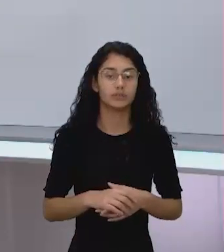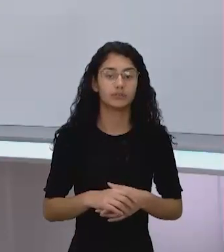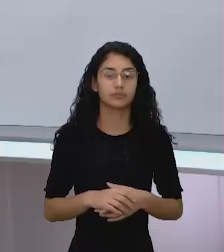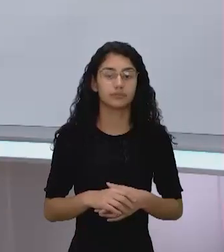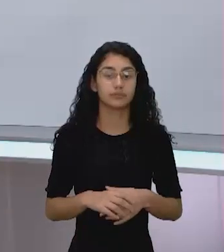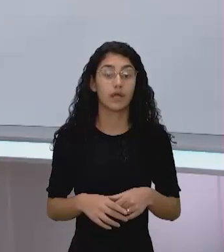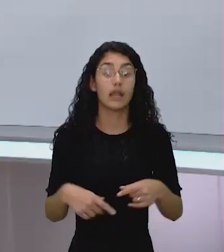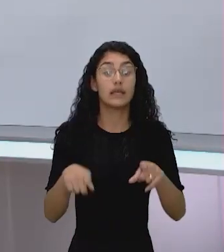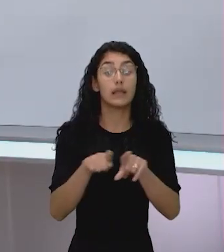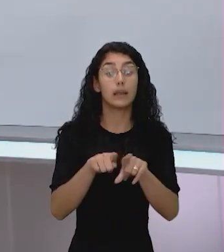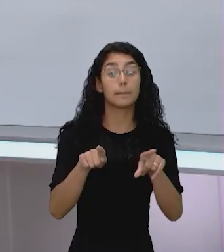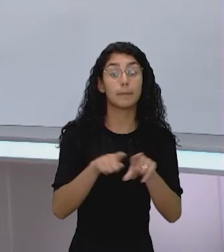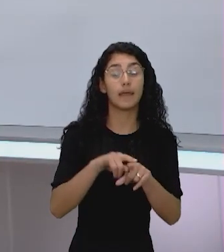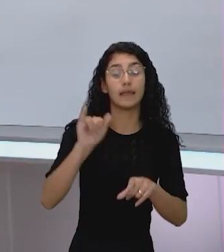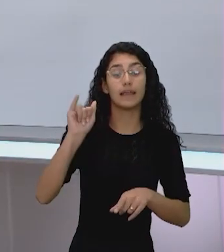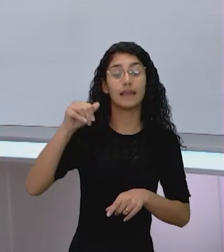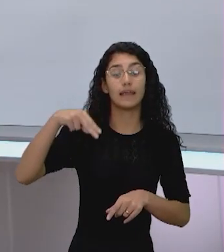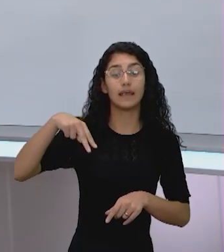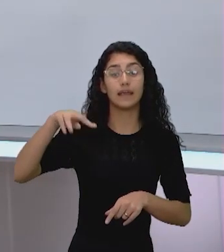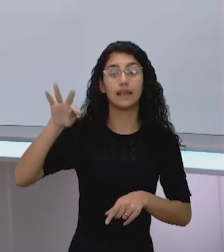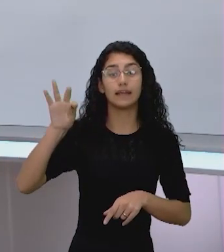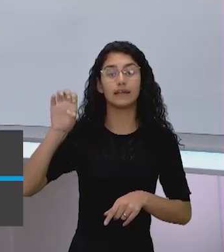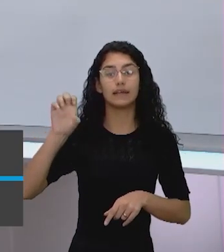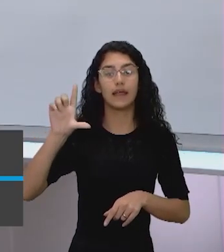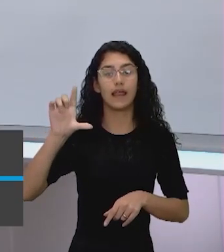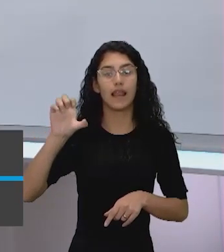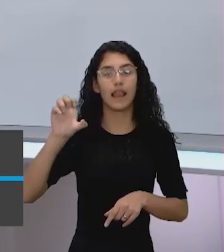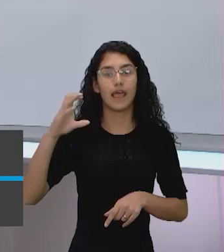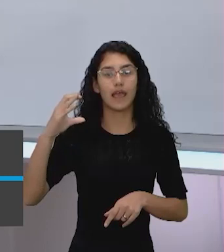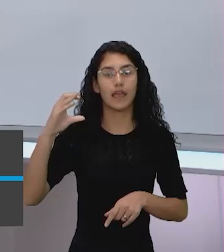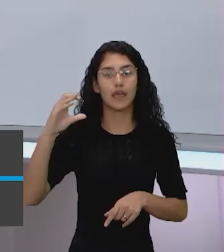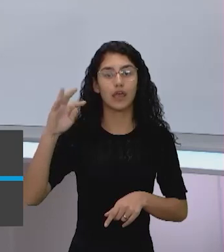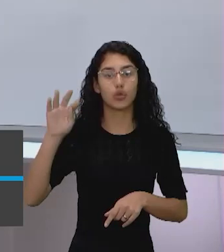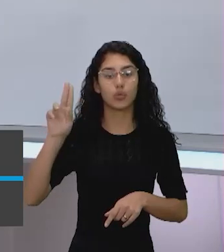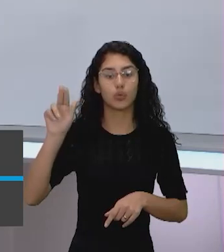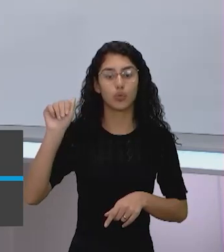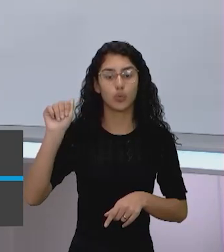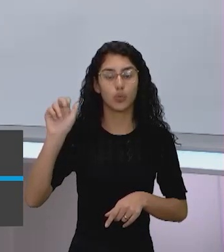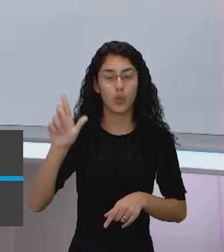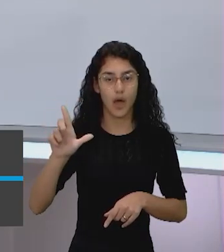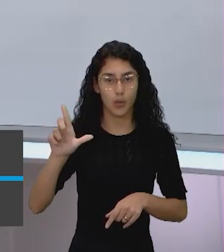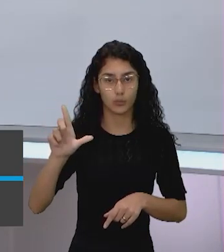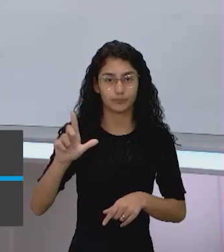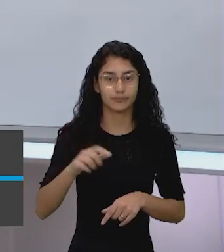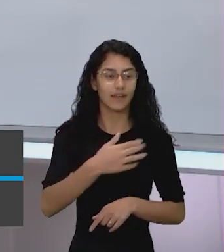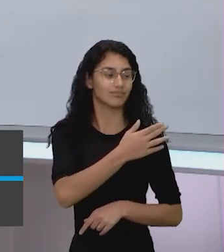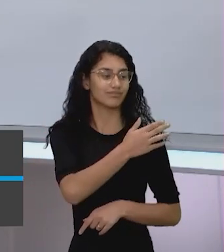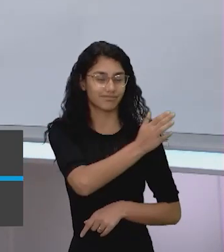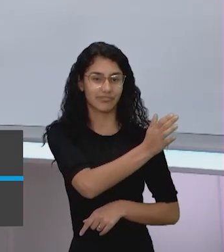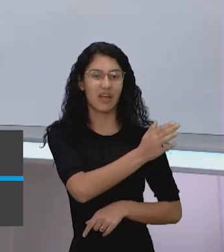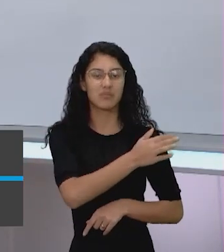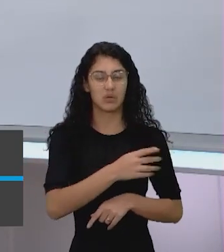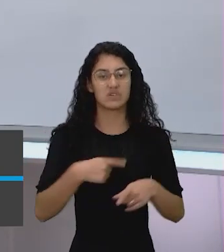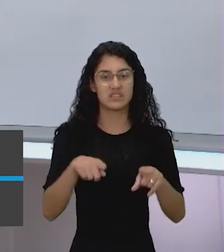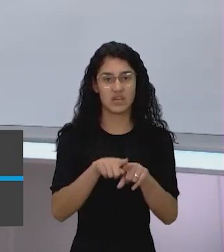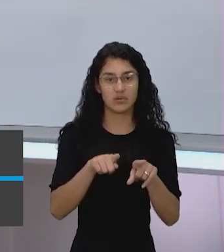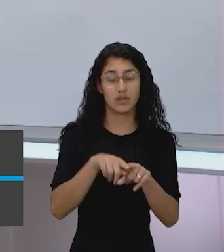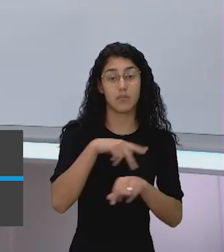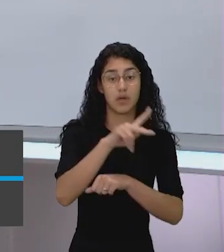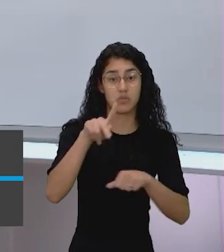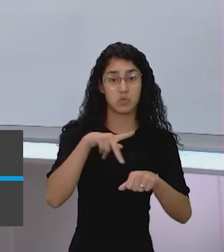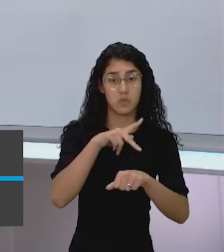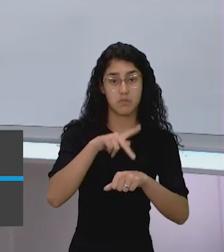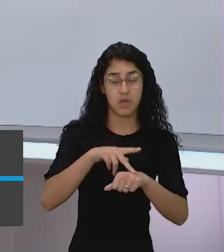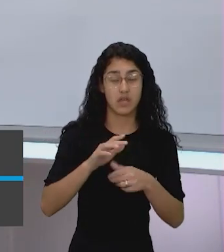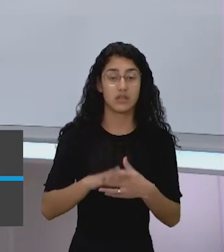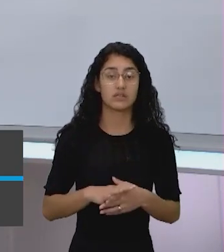ser um intelectual. E também o intelectual ele é discriminado no país, ele sofre bastante, e ele conseguiu justamente